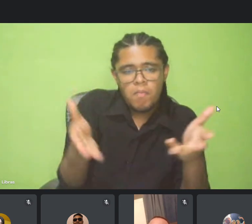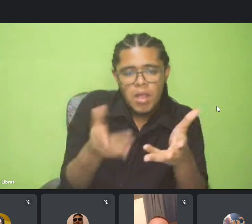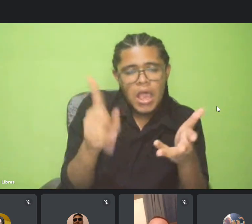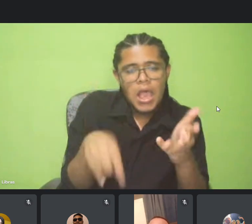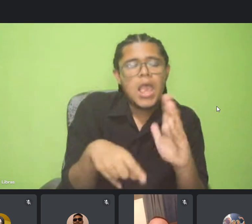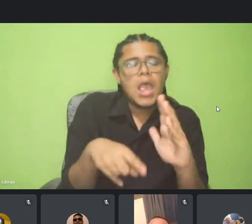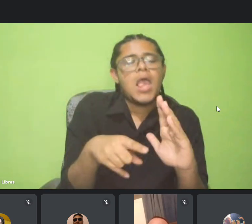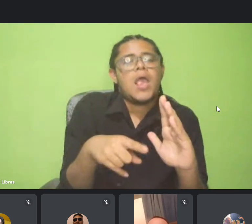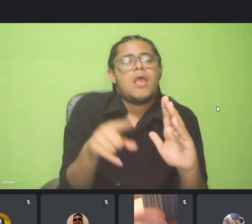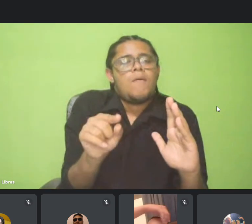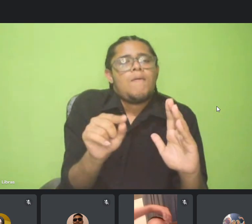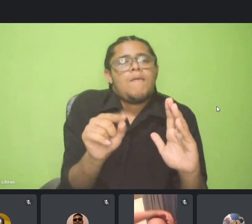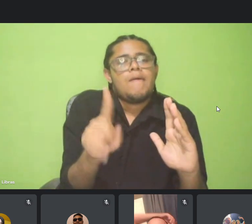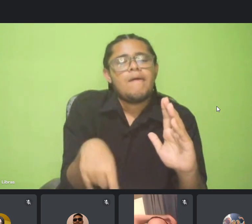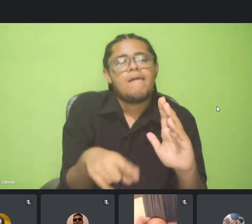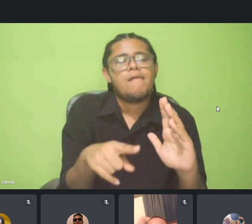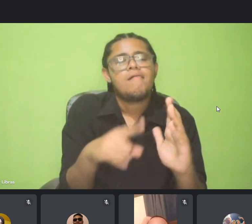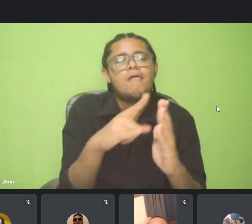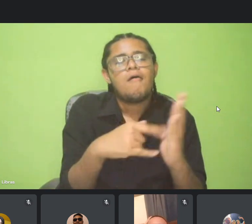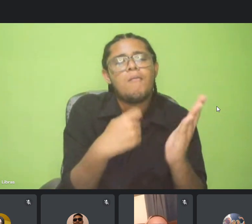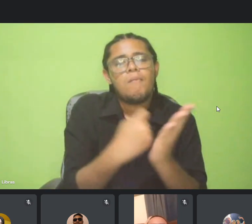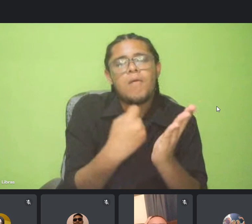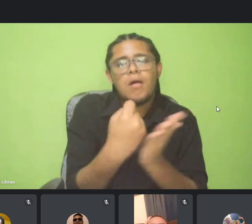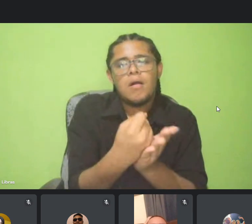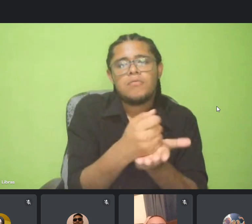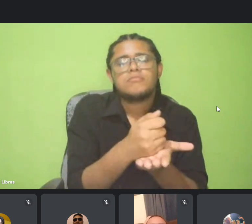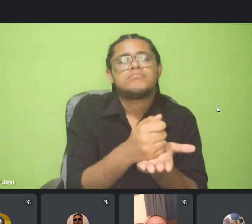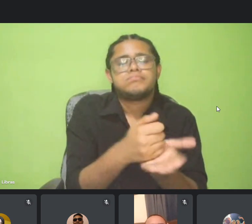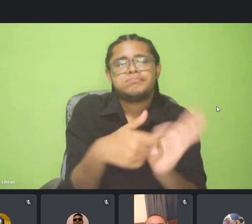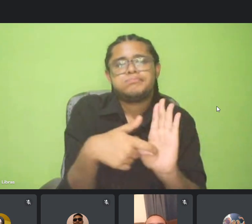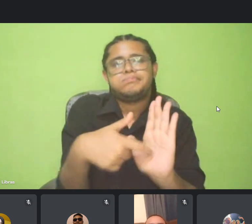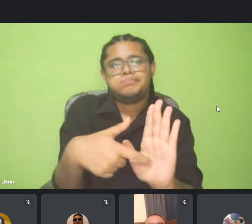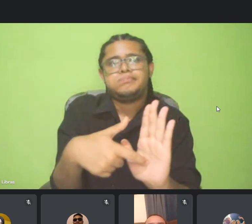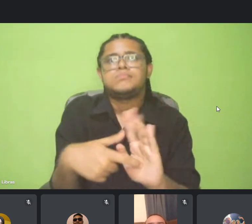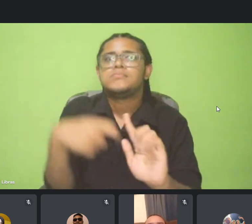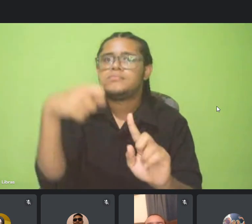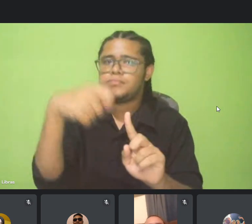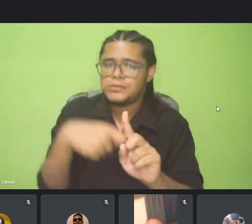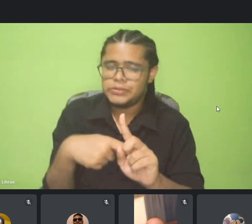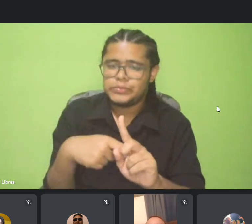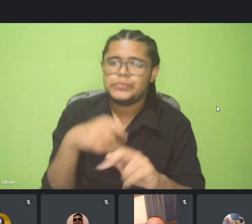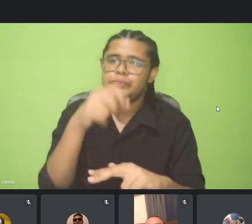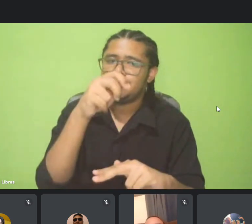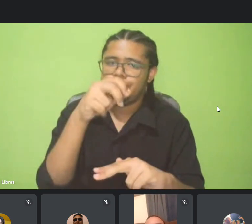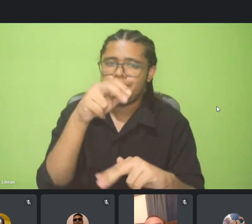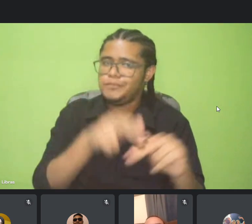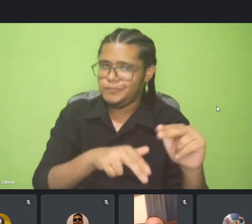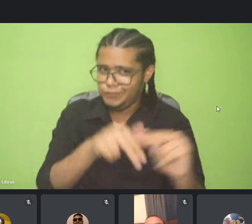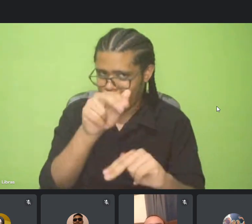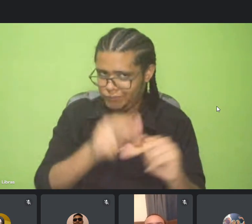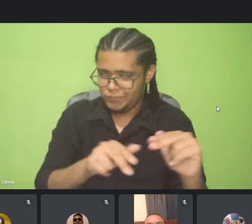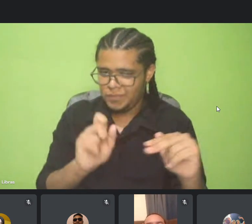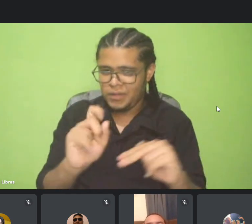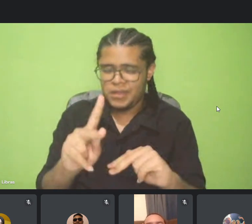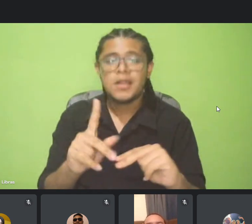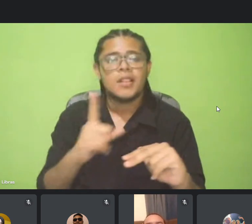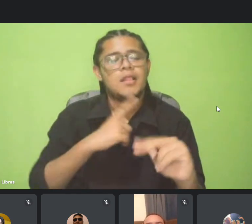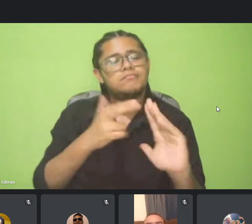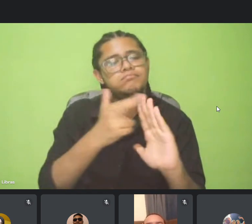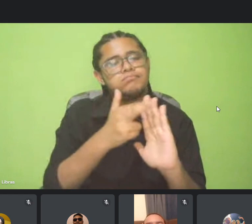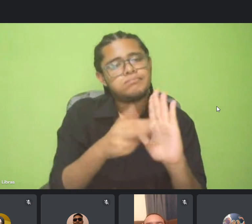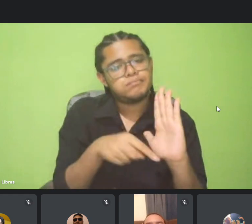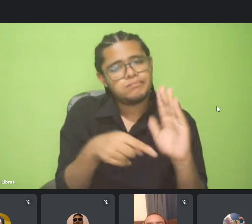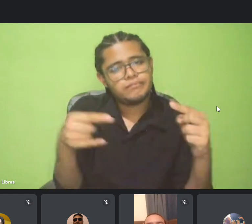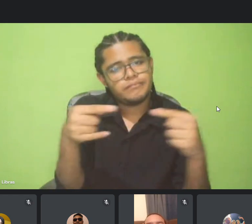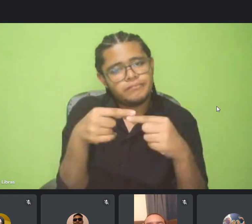em junho, que regulamenta esses editais que a gente vai fazer, e ela é menos